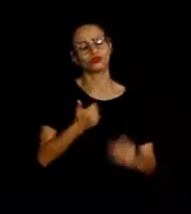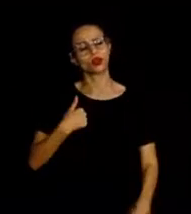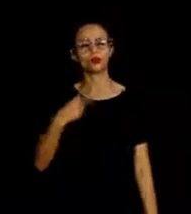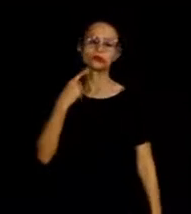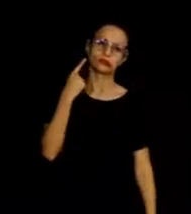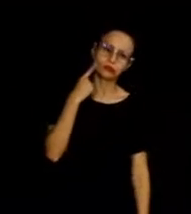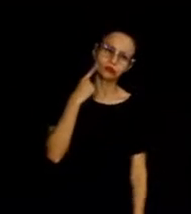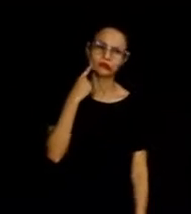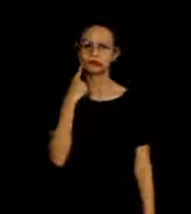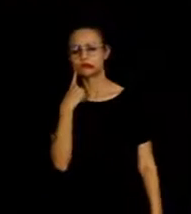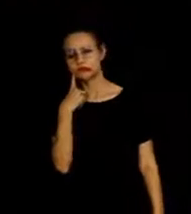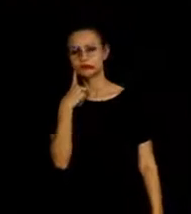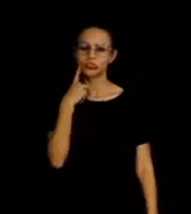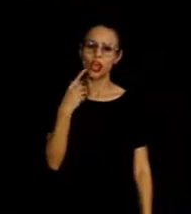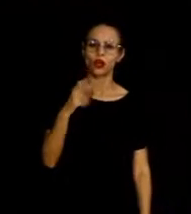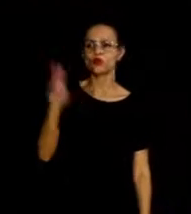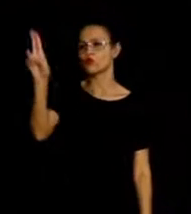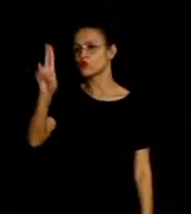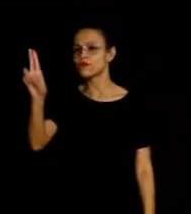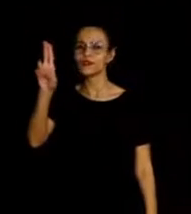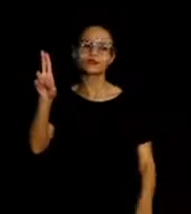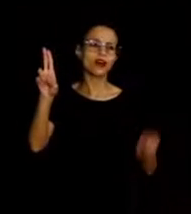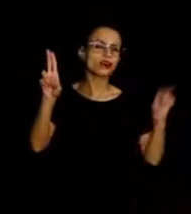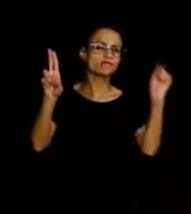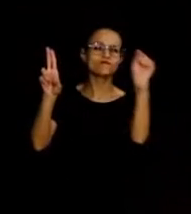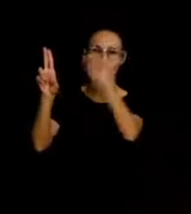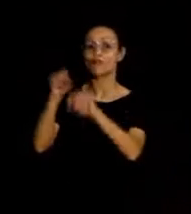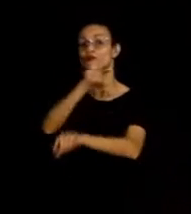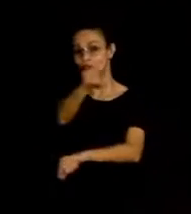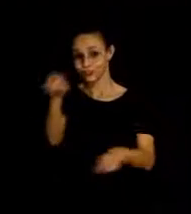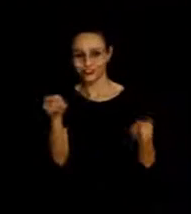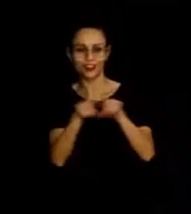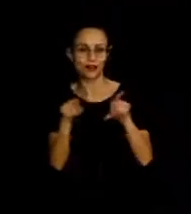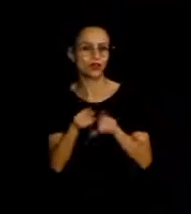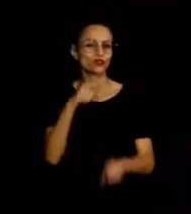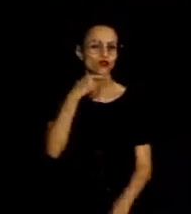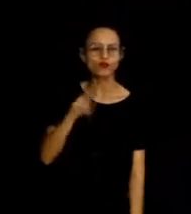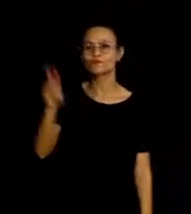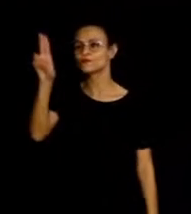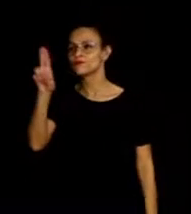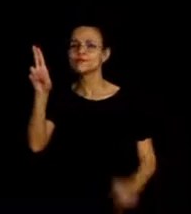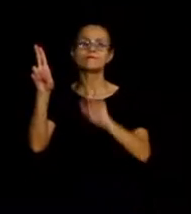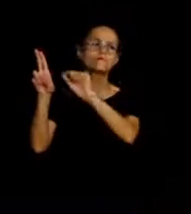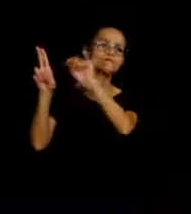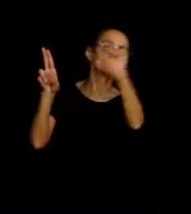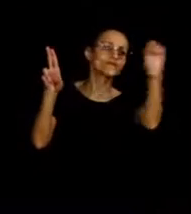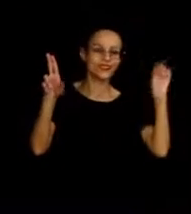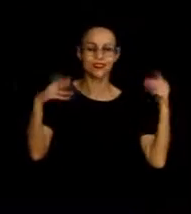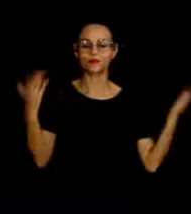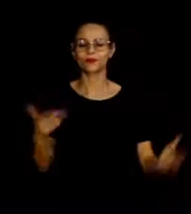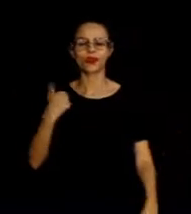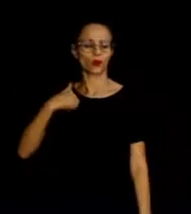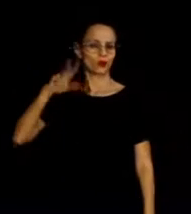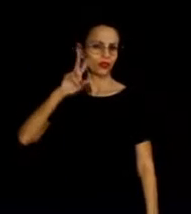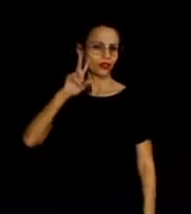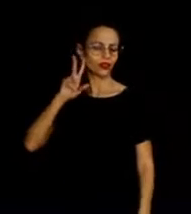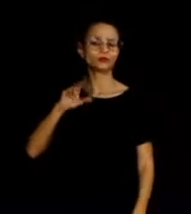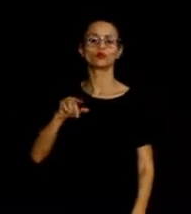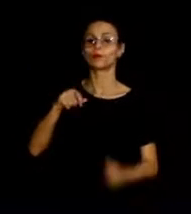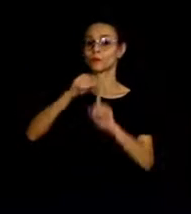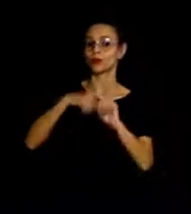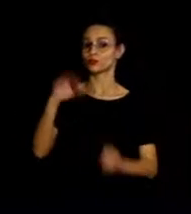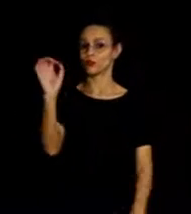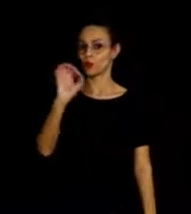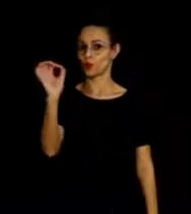estava em dúvida entre algumas universidades assim como você deve estar em dúvida hoje E aí eu me recordo que em